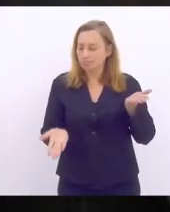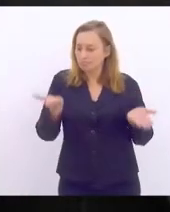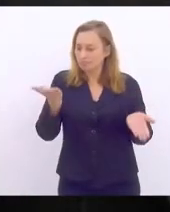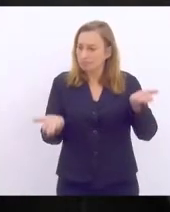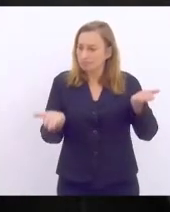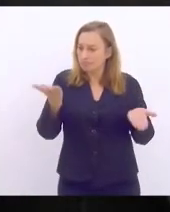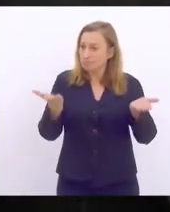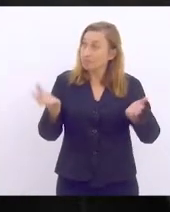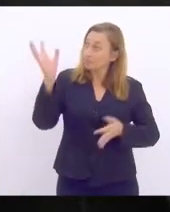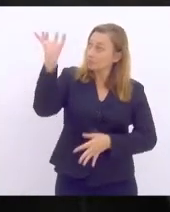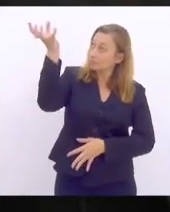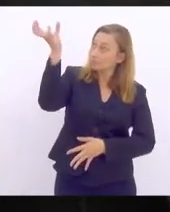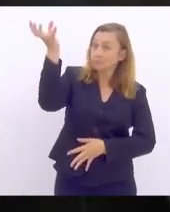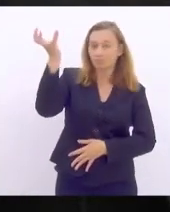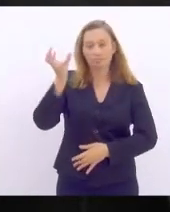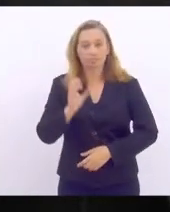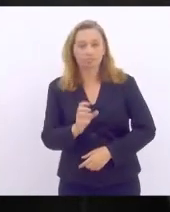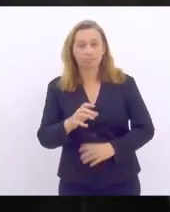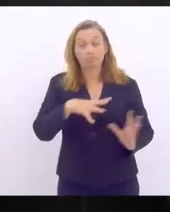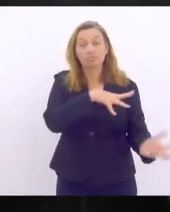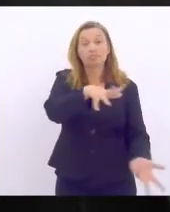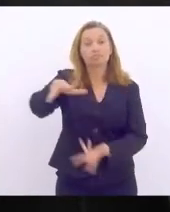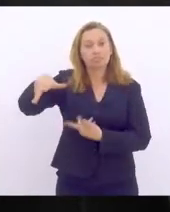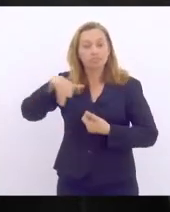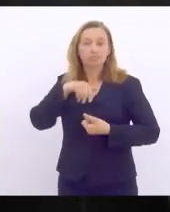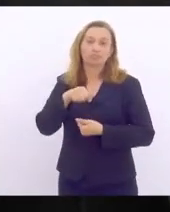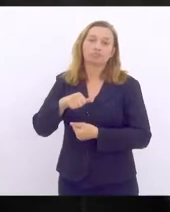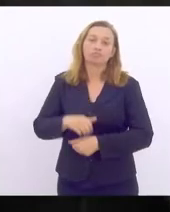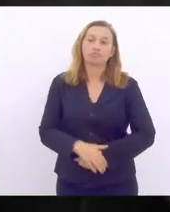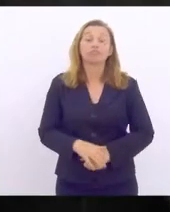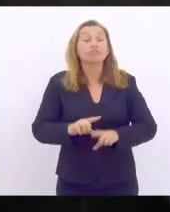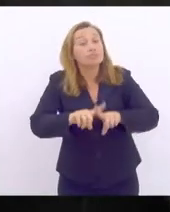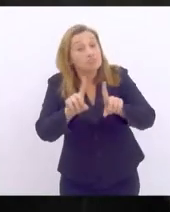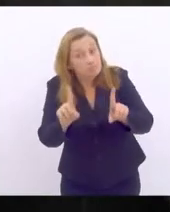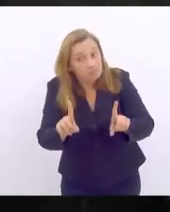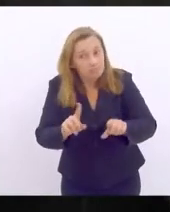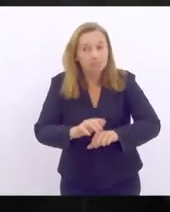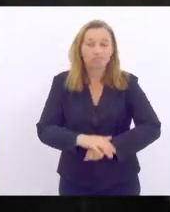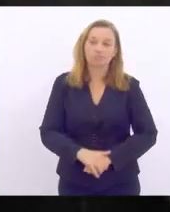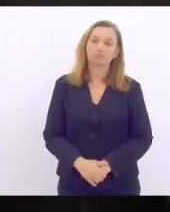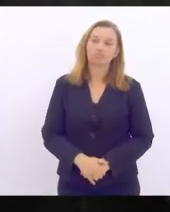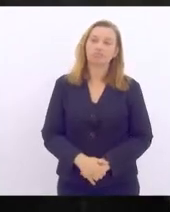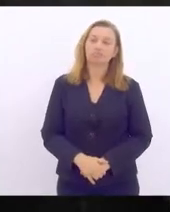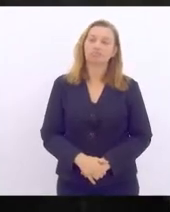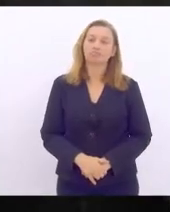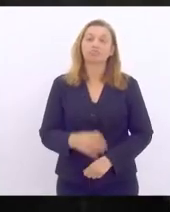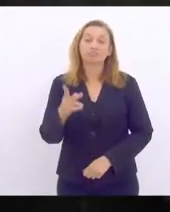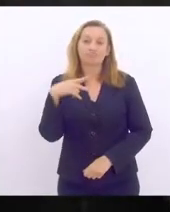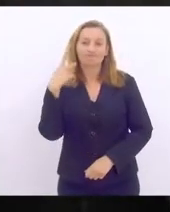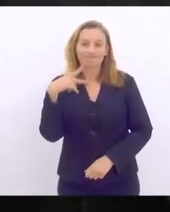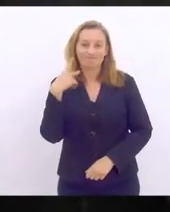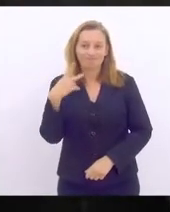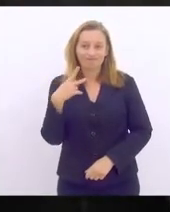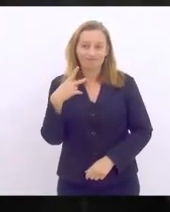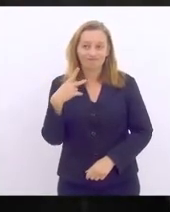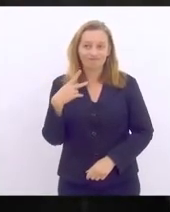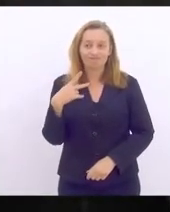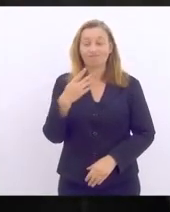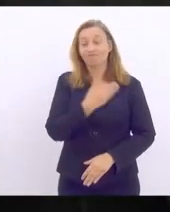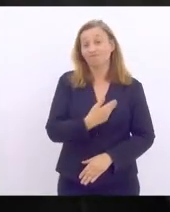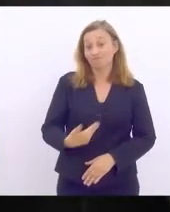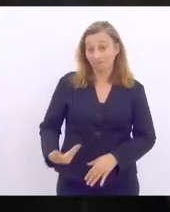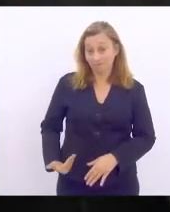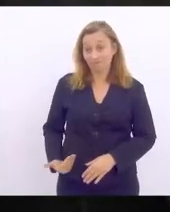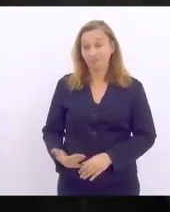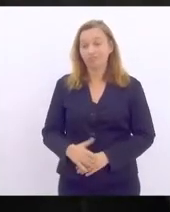do clima mundialmente mas as políticas governamentais